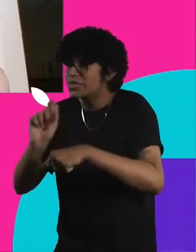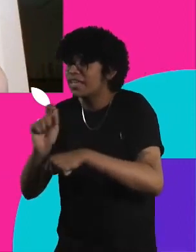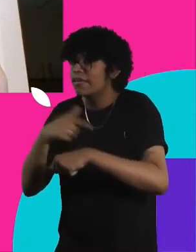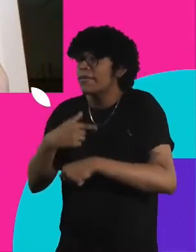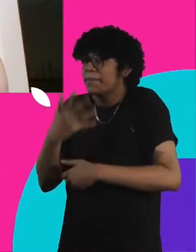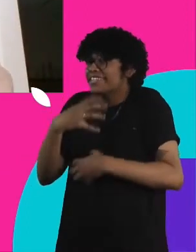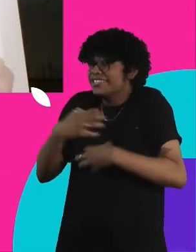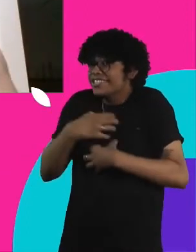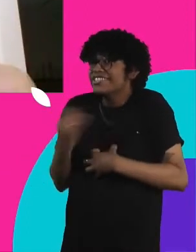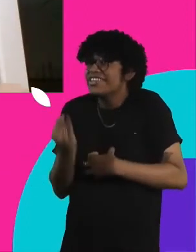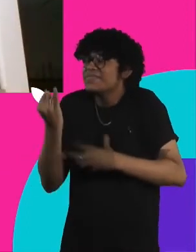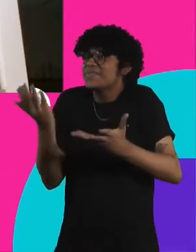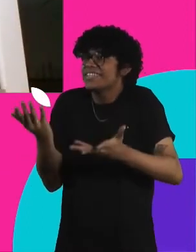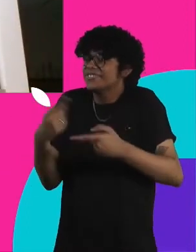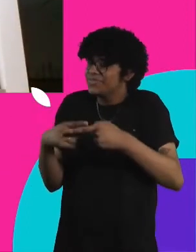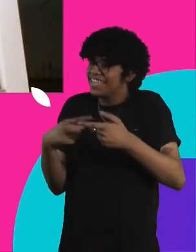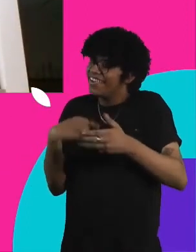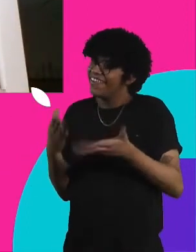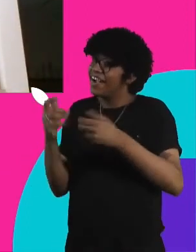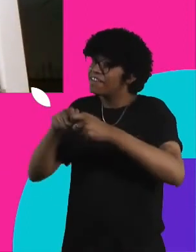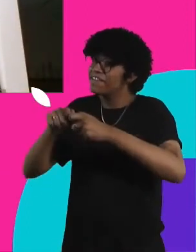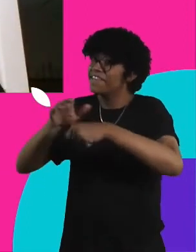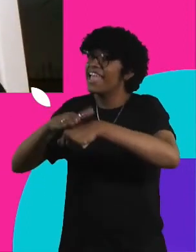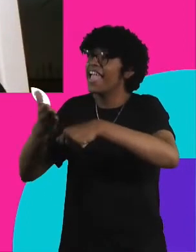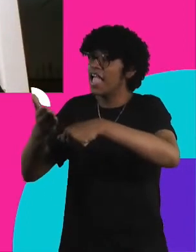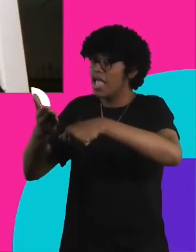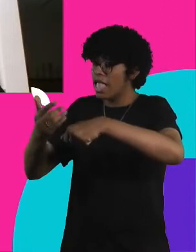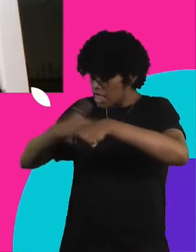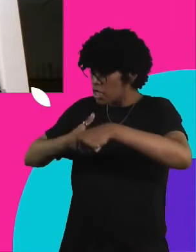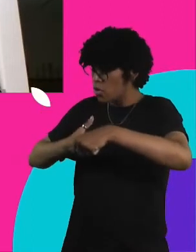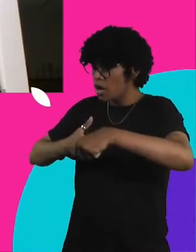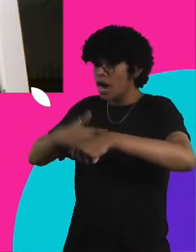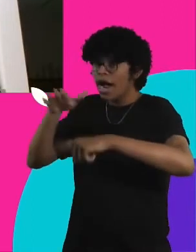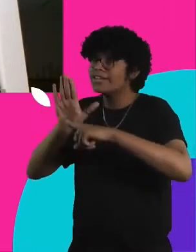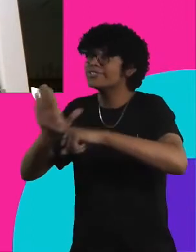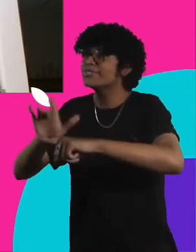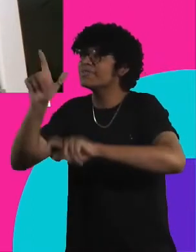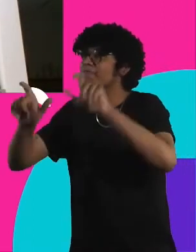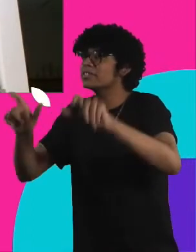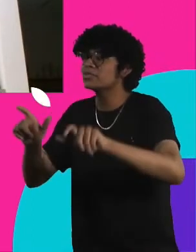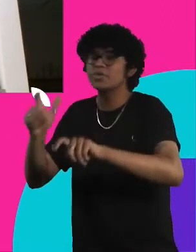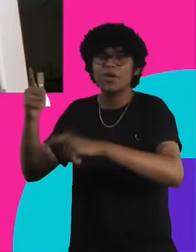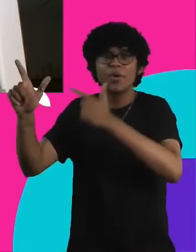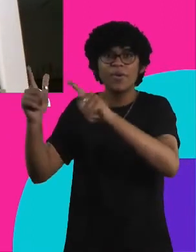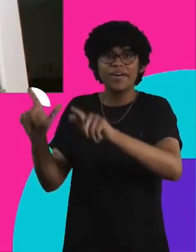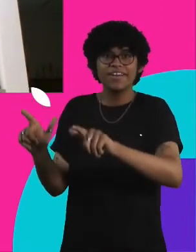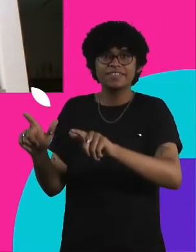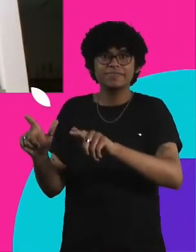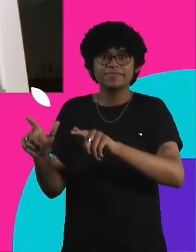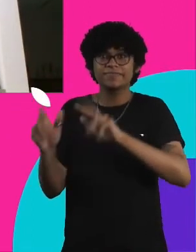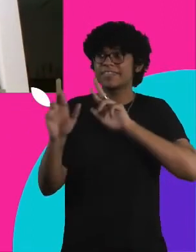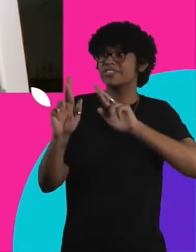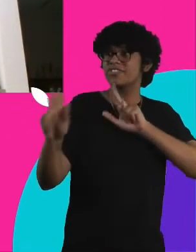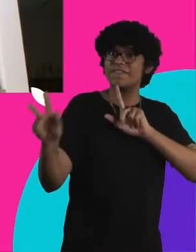importante, porque eu estou fazendo alguma coisa que eu estou ajudando as outras pessoas, veja qual é a diferença, né, do